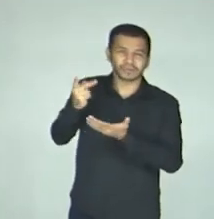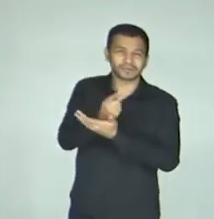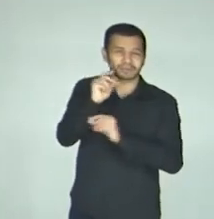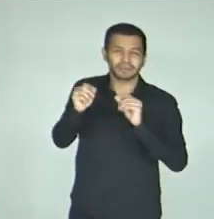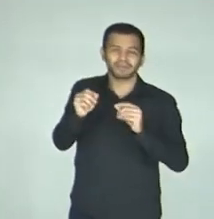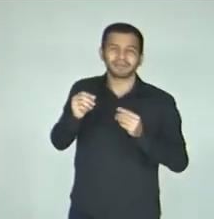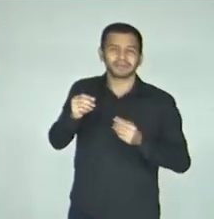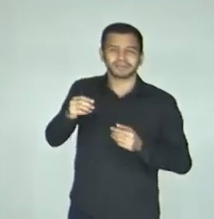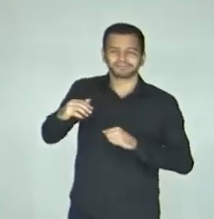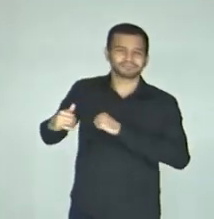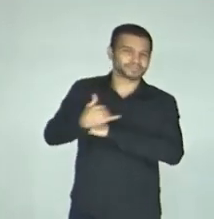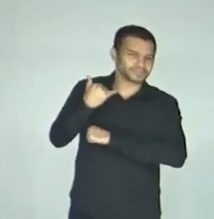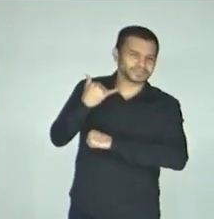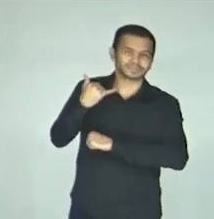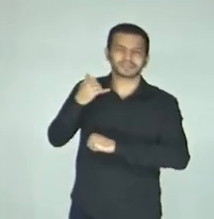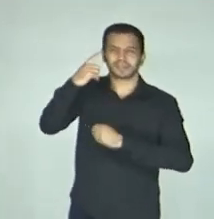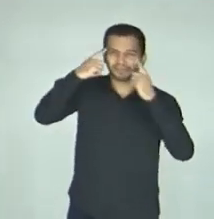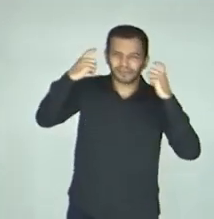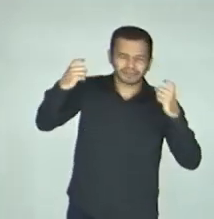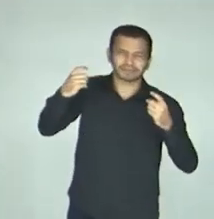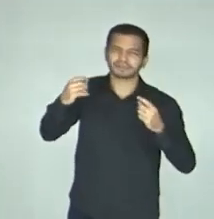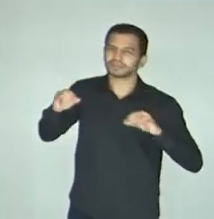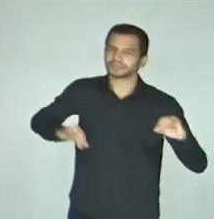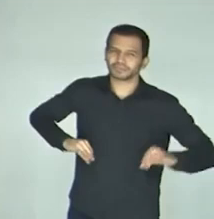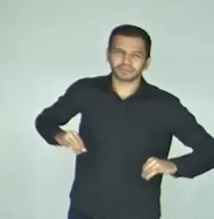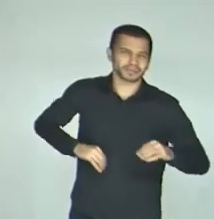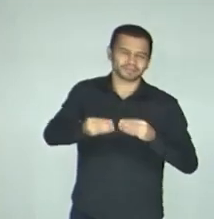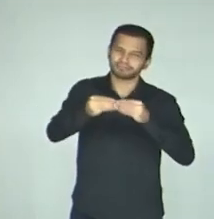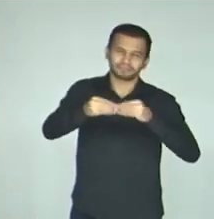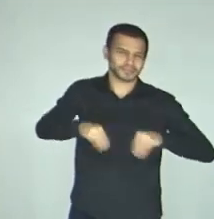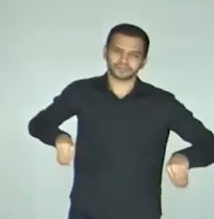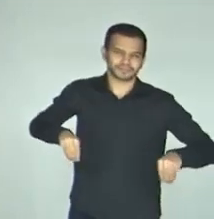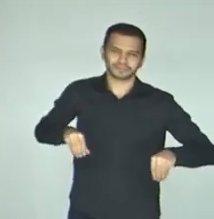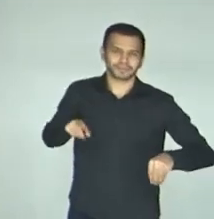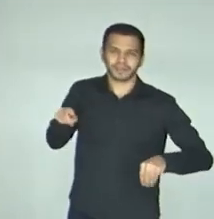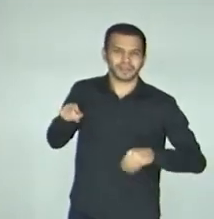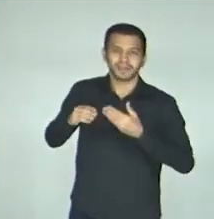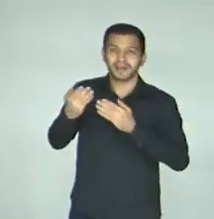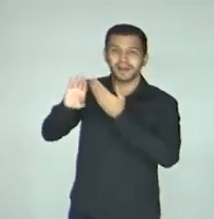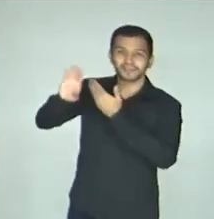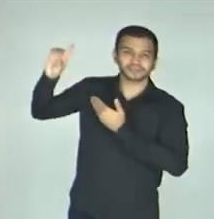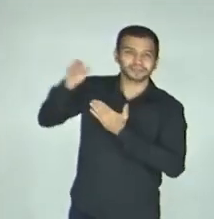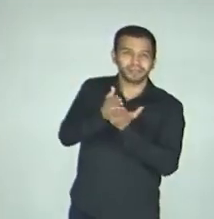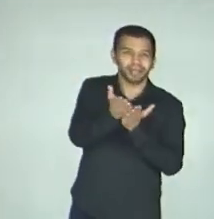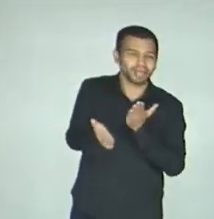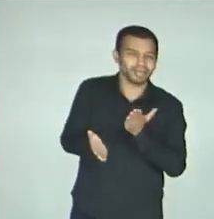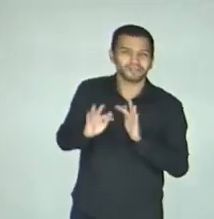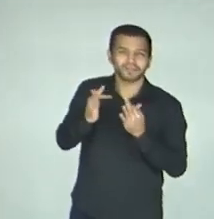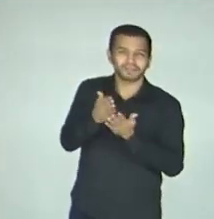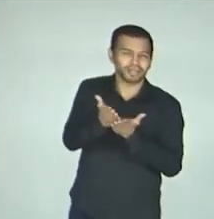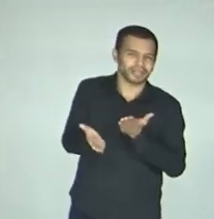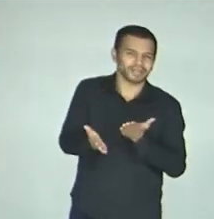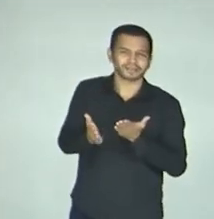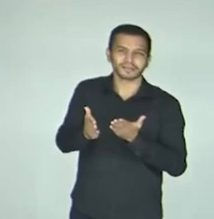é de violência de inferno se afastou da igreja que os seus filhos fora da igreja e viveu